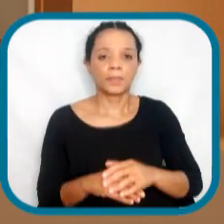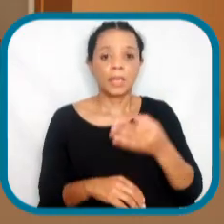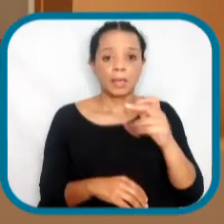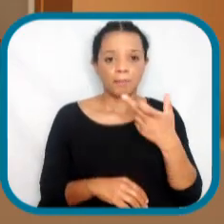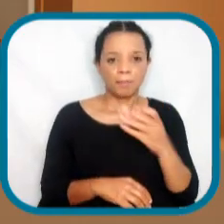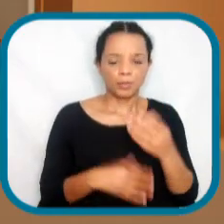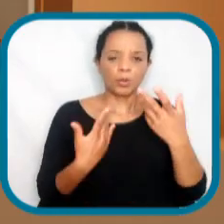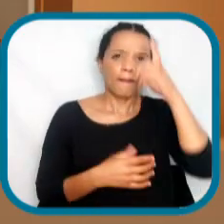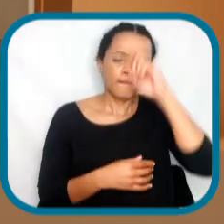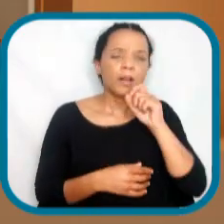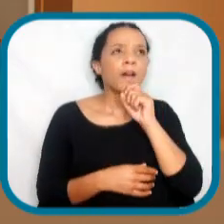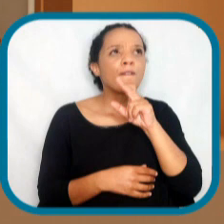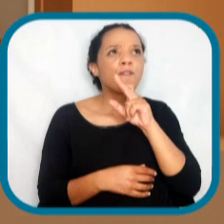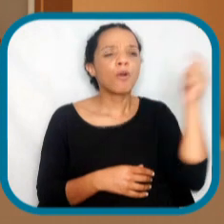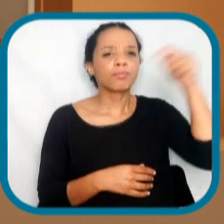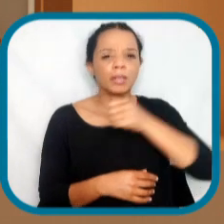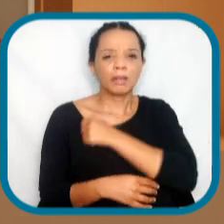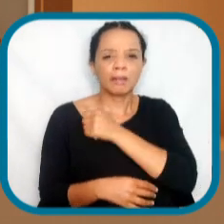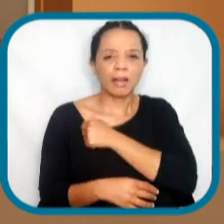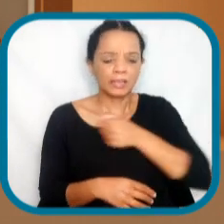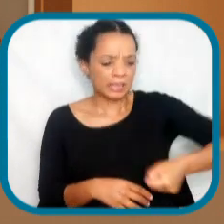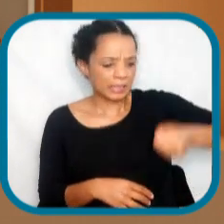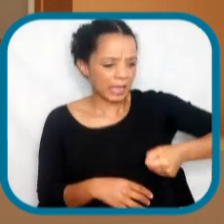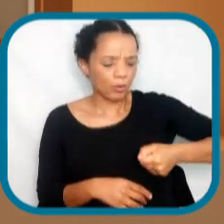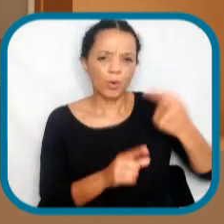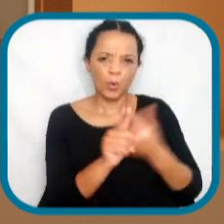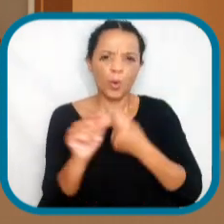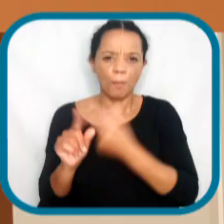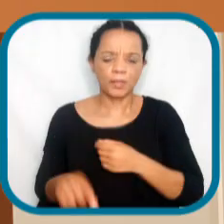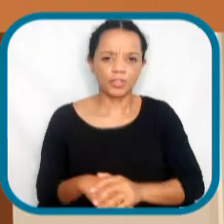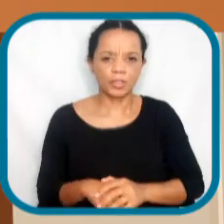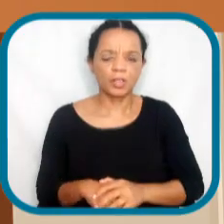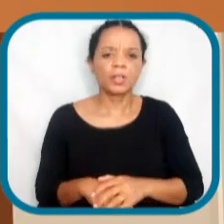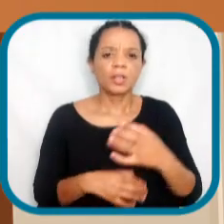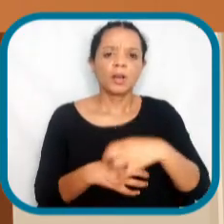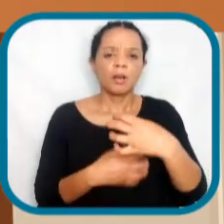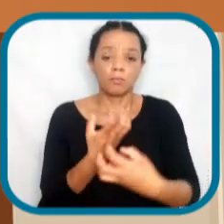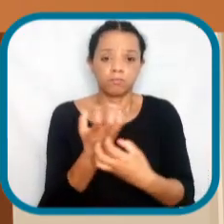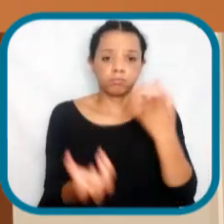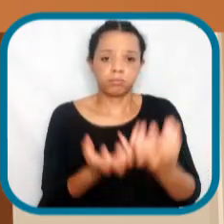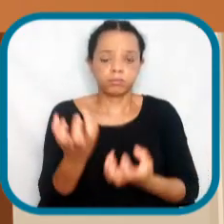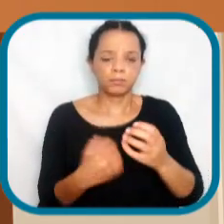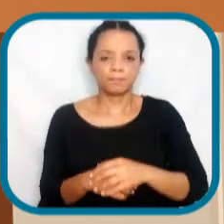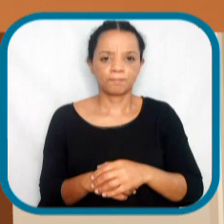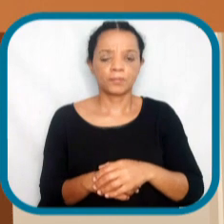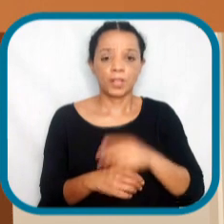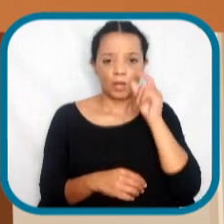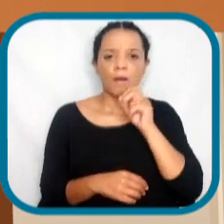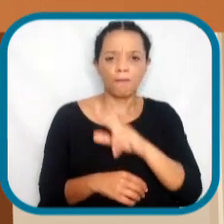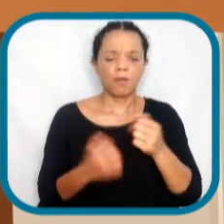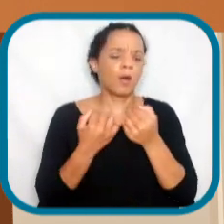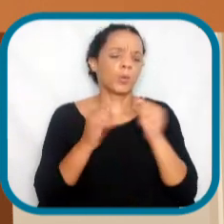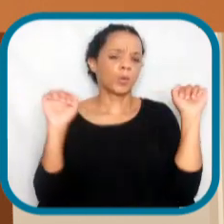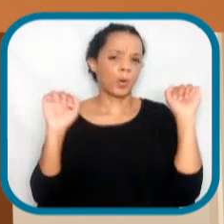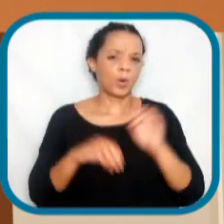Pedro recorda agora as vezes em que o avô chegava à casa carregado com sacos de compras e começava a cozinhar. Arthur era